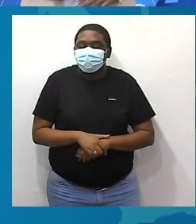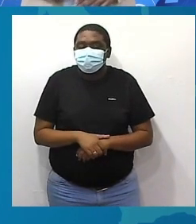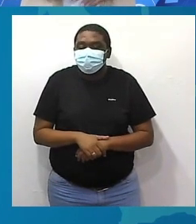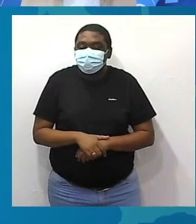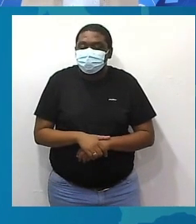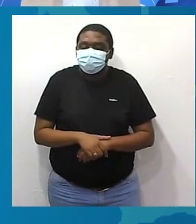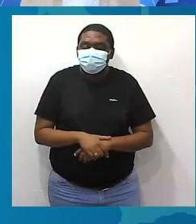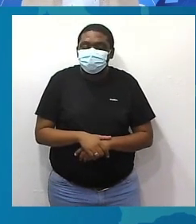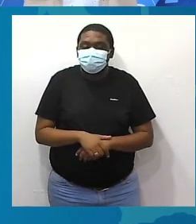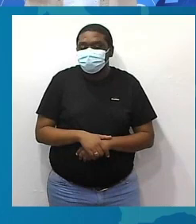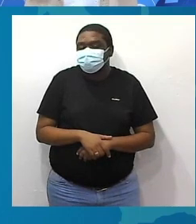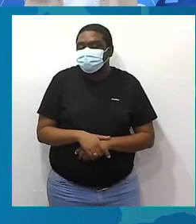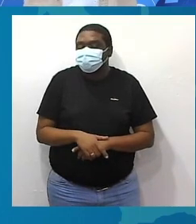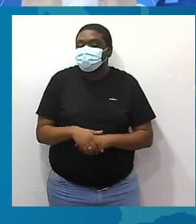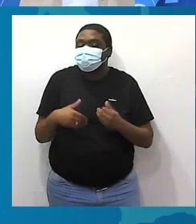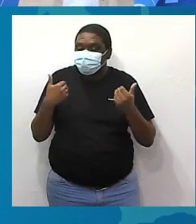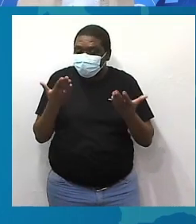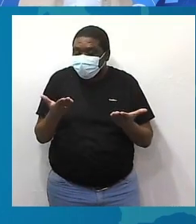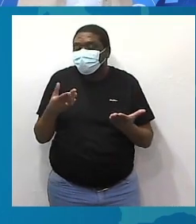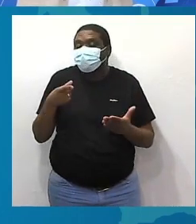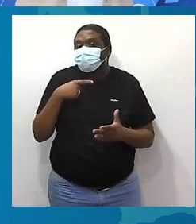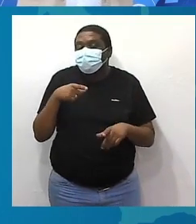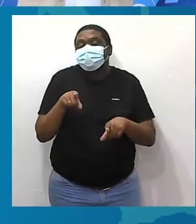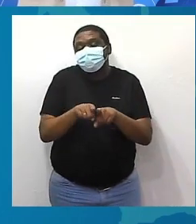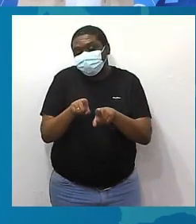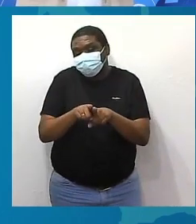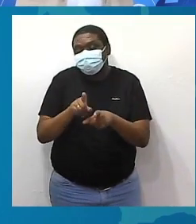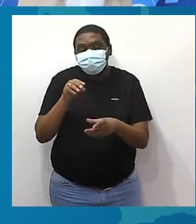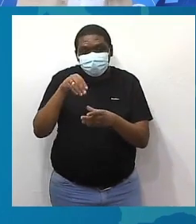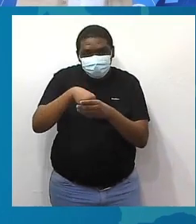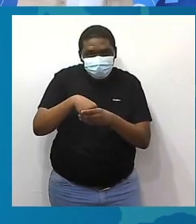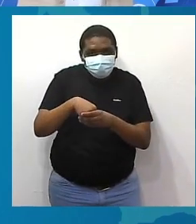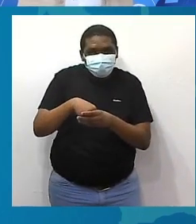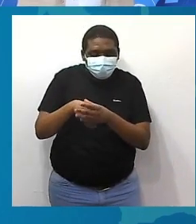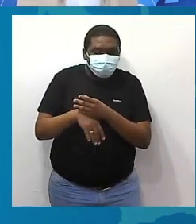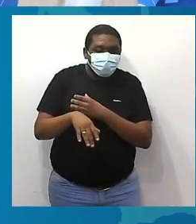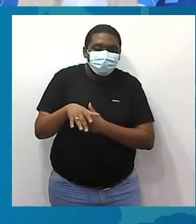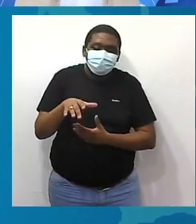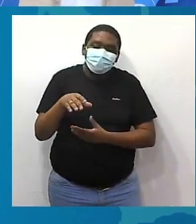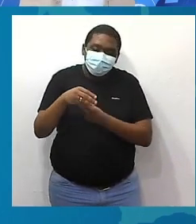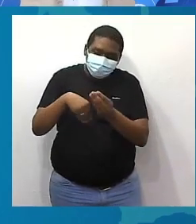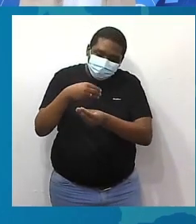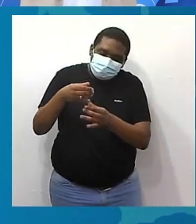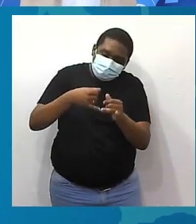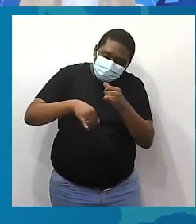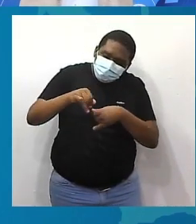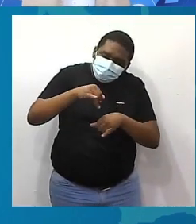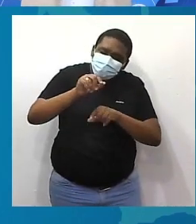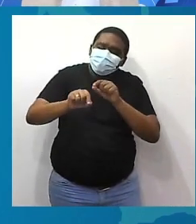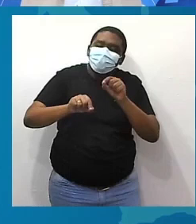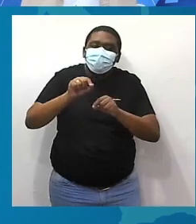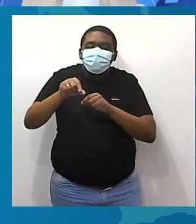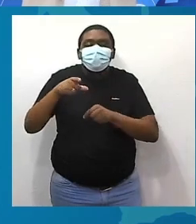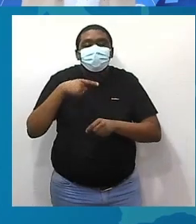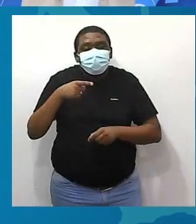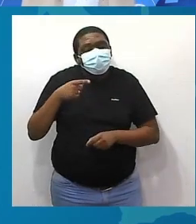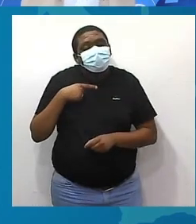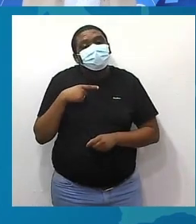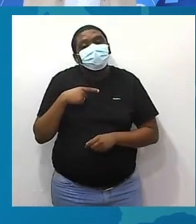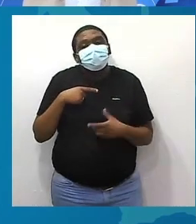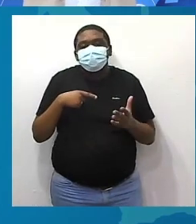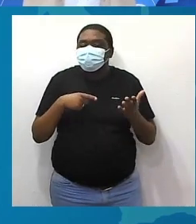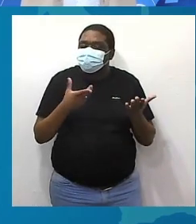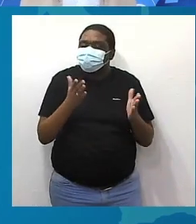simples. Bom, elas possuem ali em sua composição química, definida ali, sendo formado